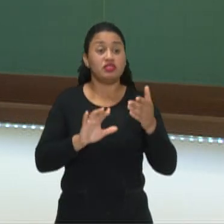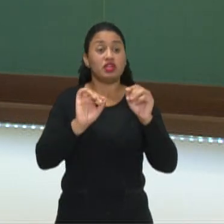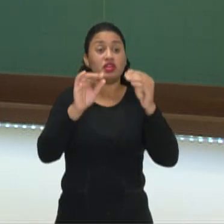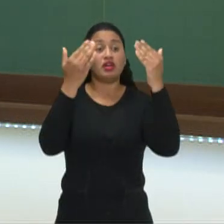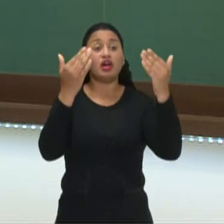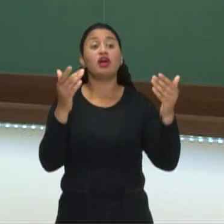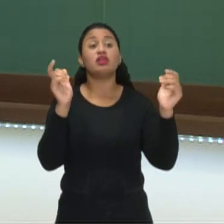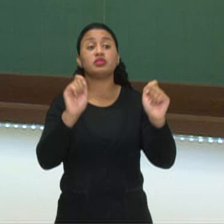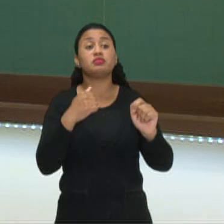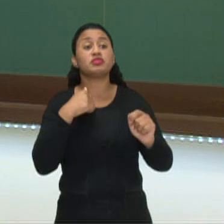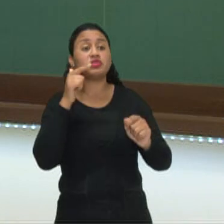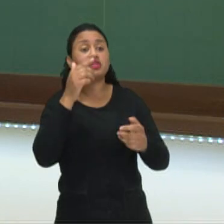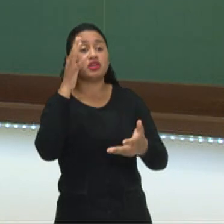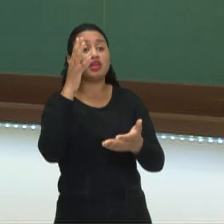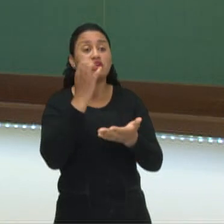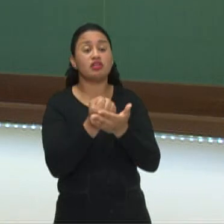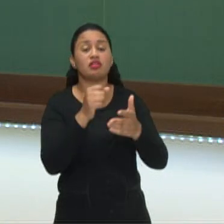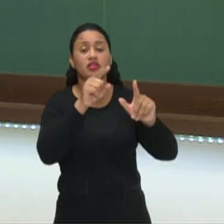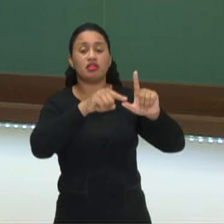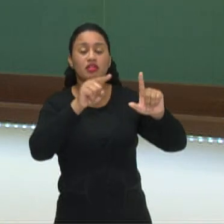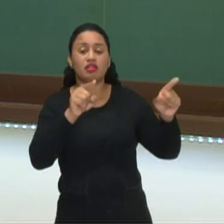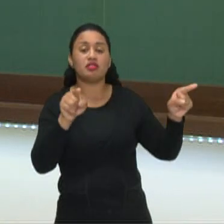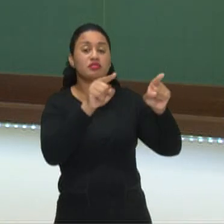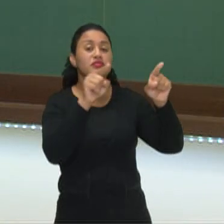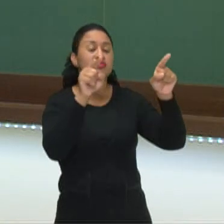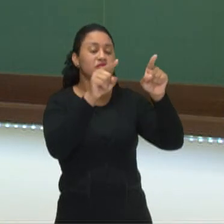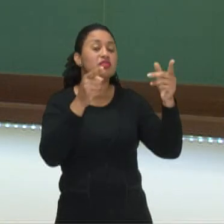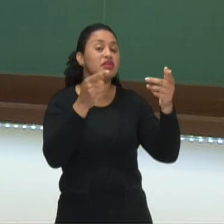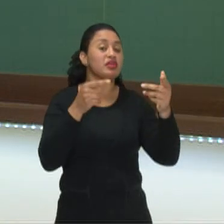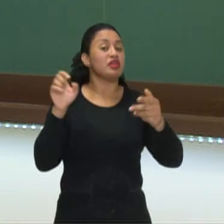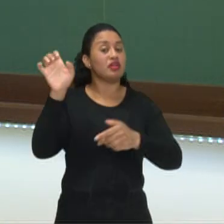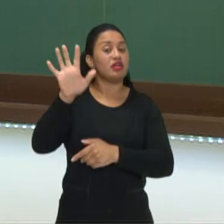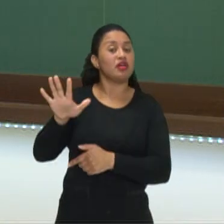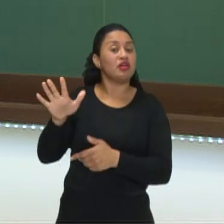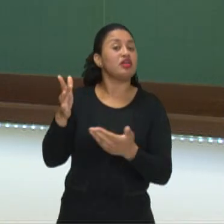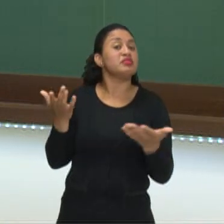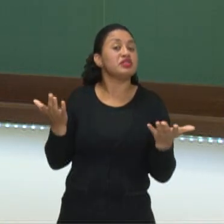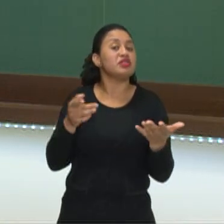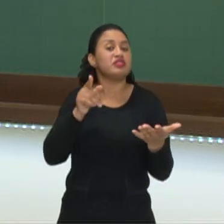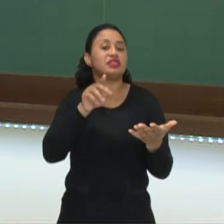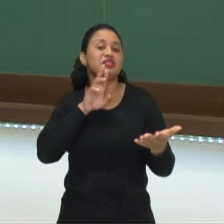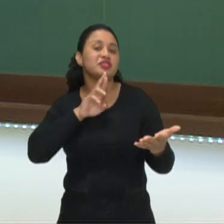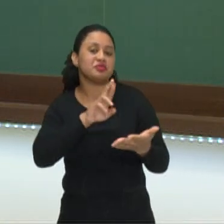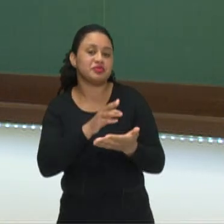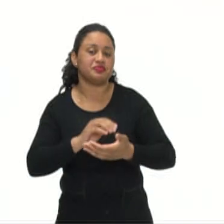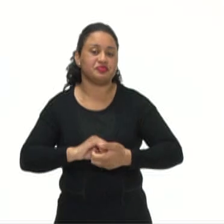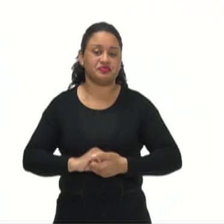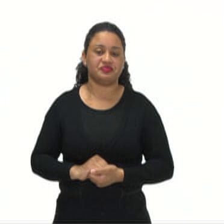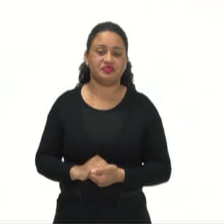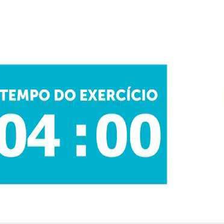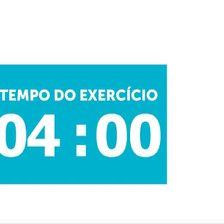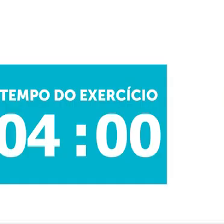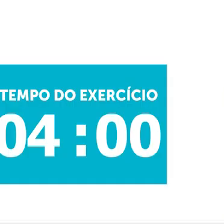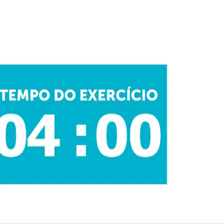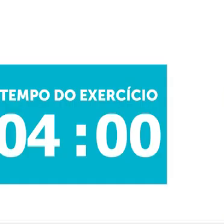análise podemos realizar com relação ao gráfico da pirâmide etária do continente europeu, e aí é com vocês.